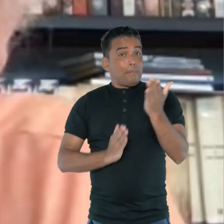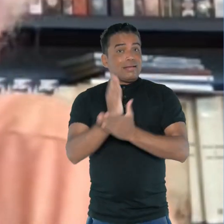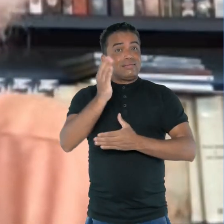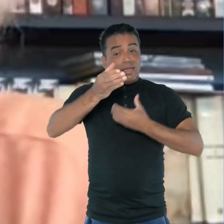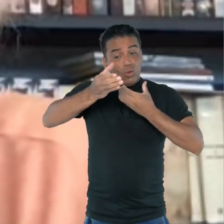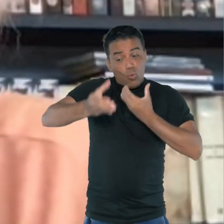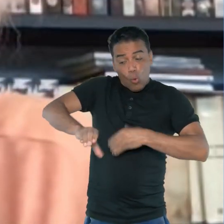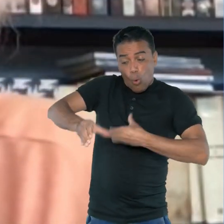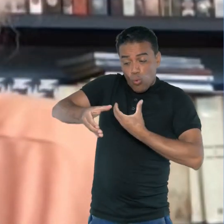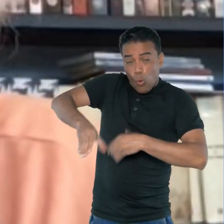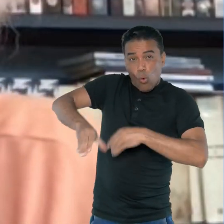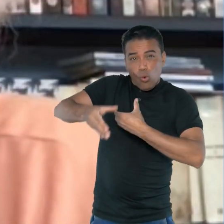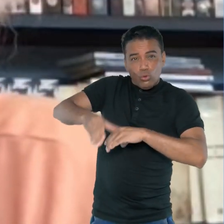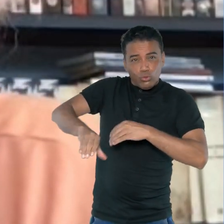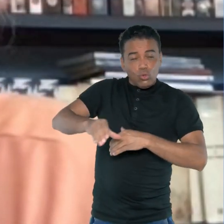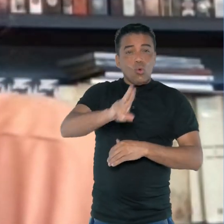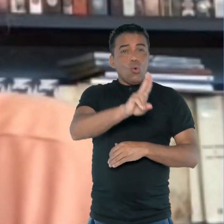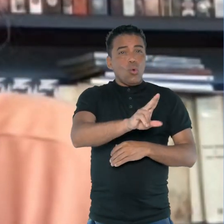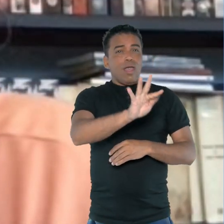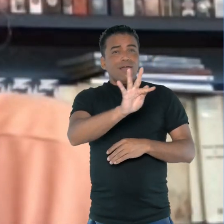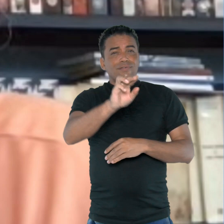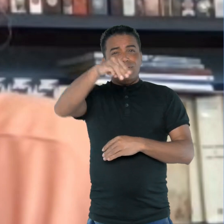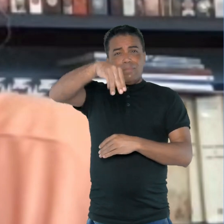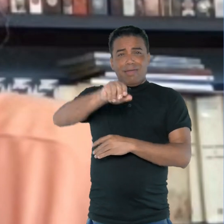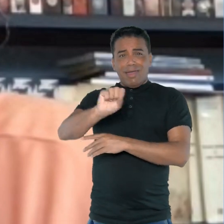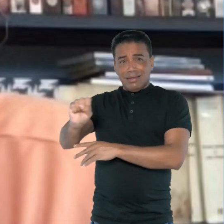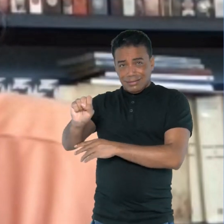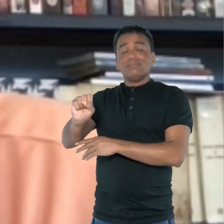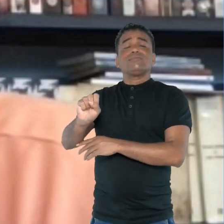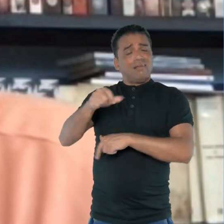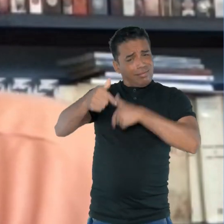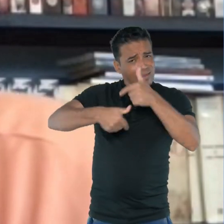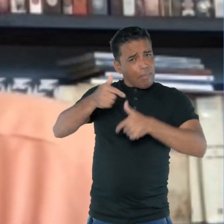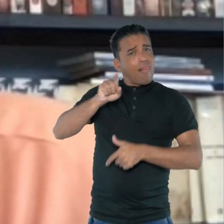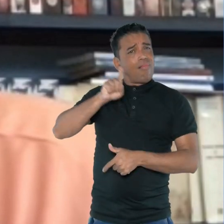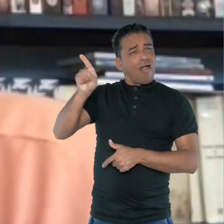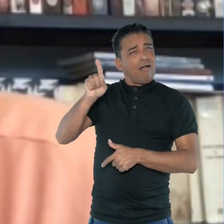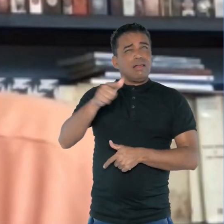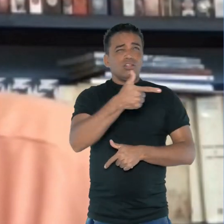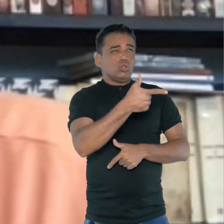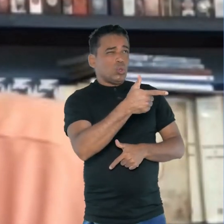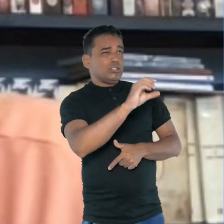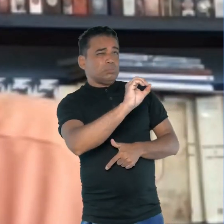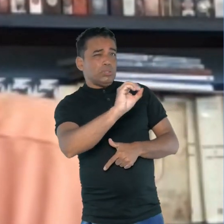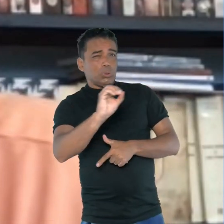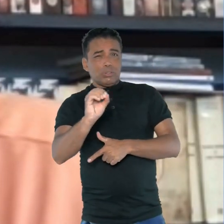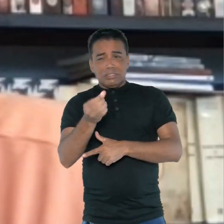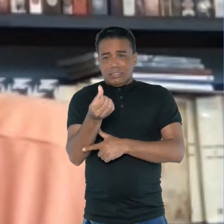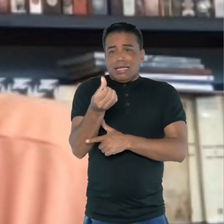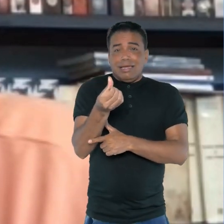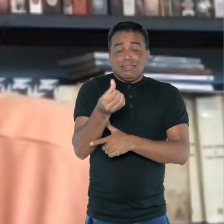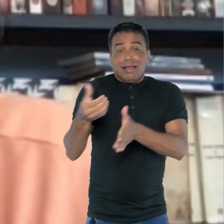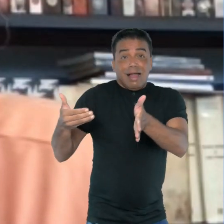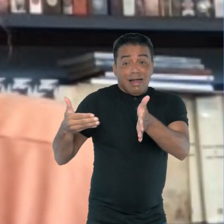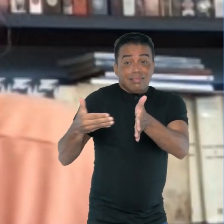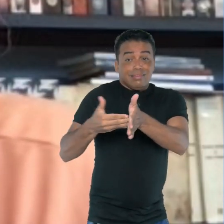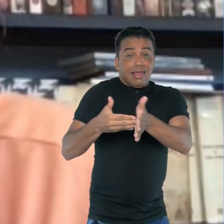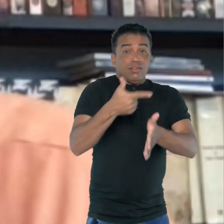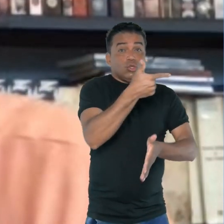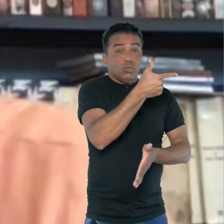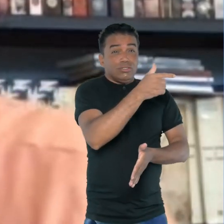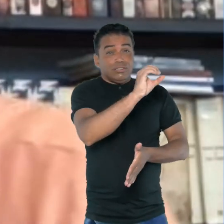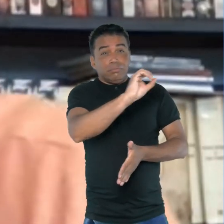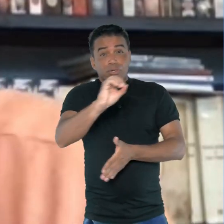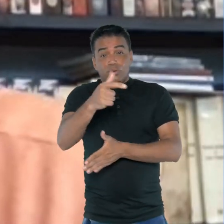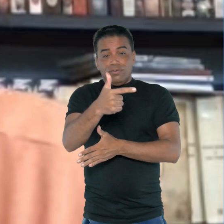na UFMS, trabalhei na UFMS de 2006 a